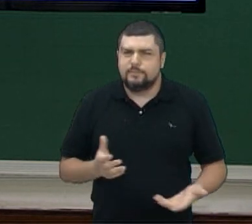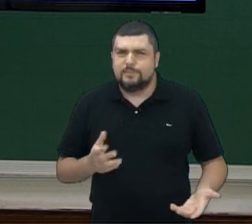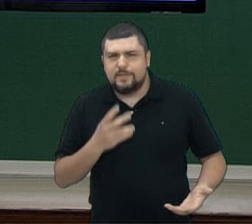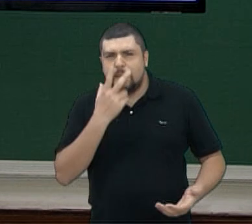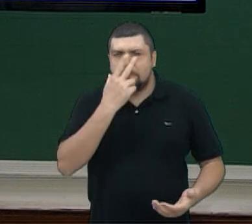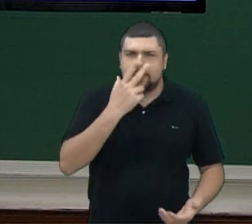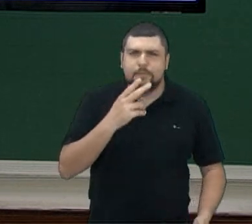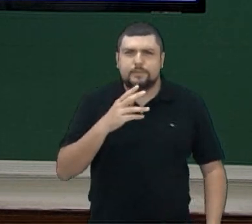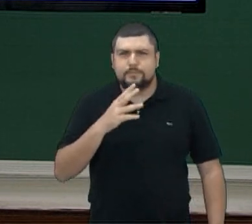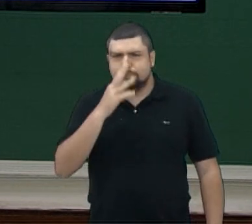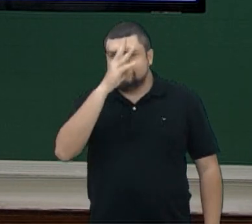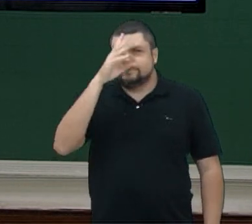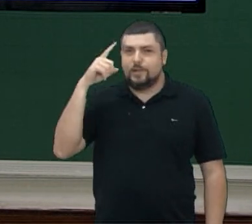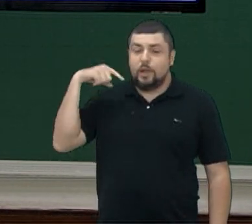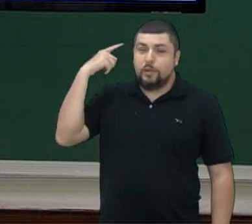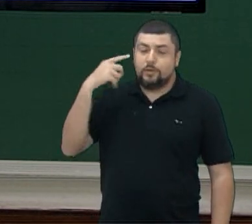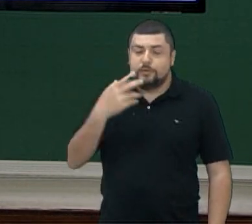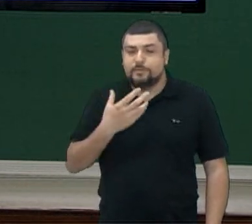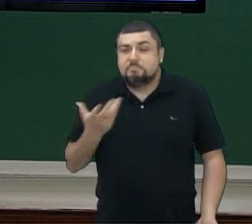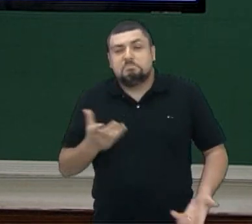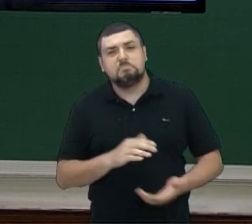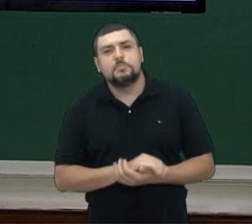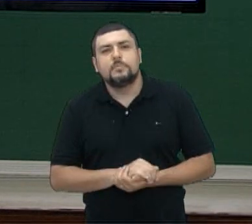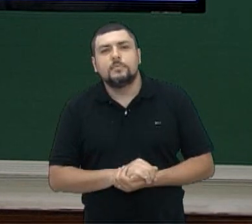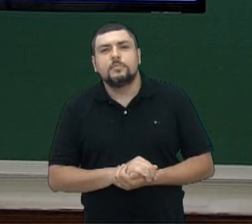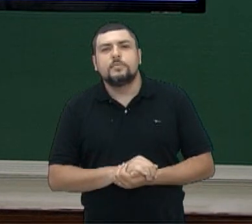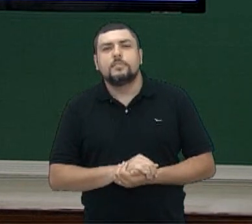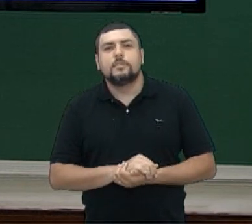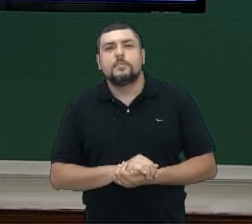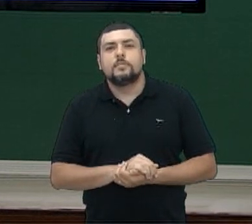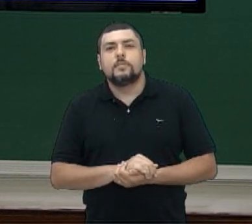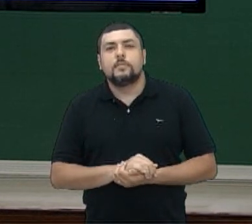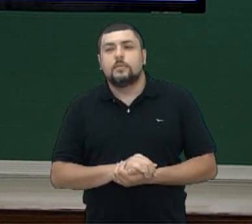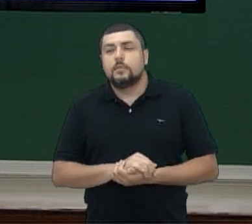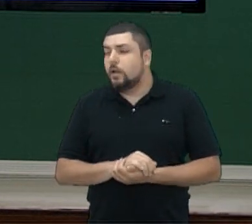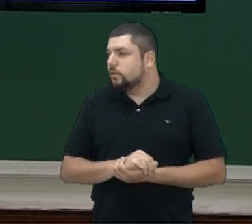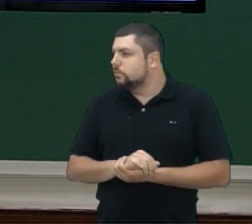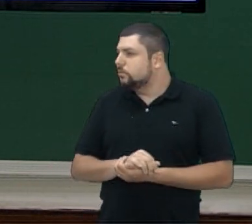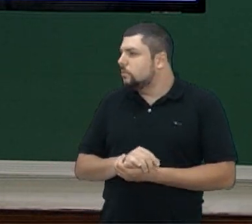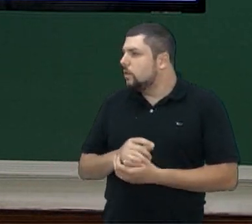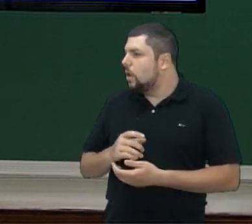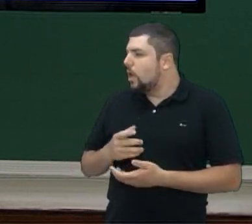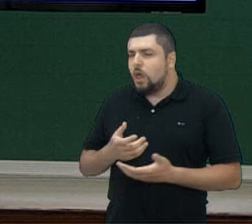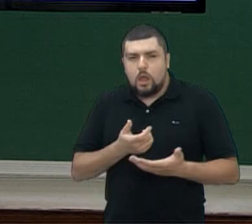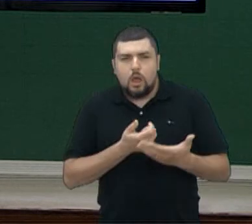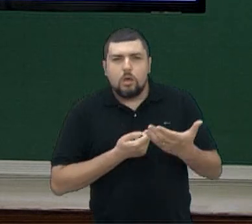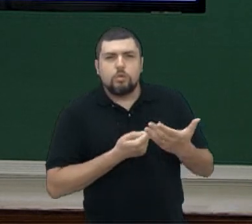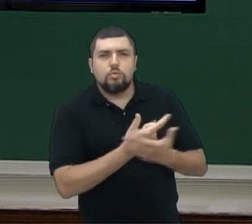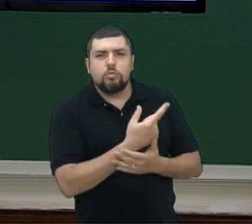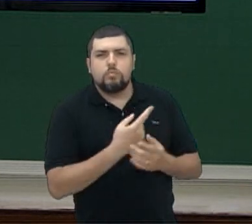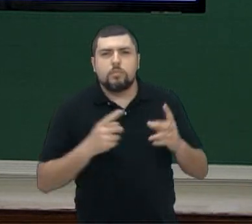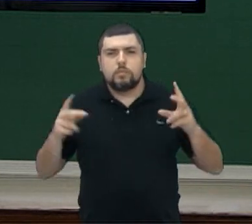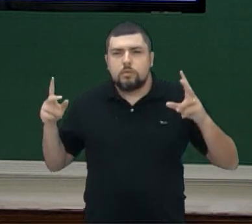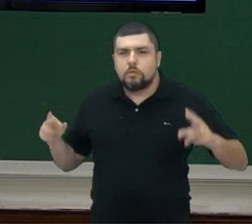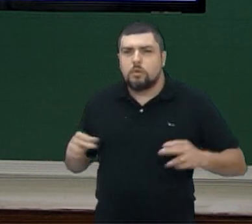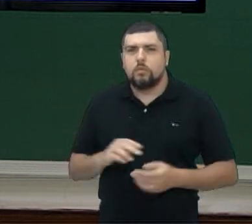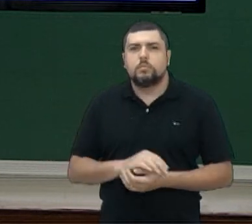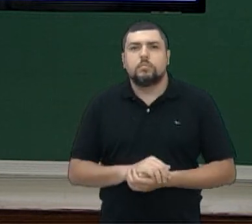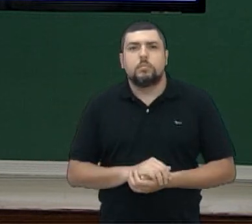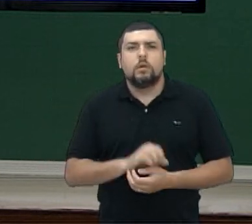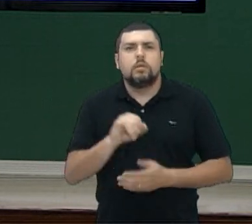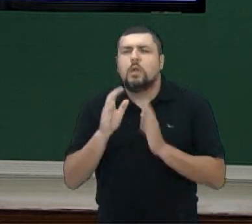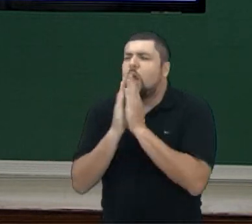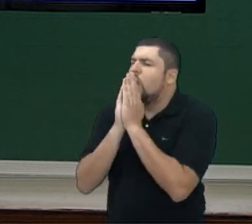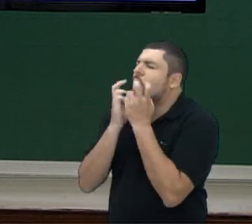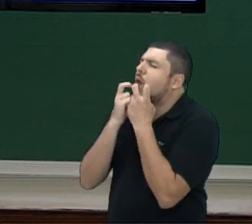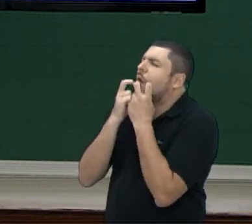Meio uma ideia louca, mas quem sabe, né? Buy one, se você compraria um para você. Beg for a piece, se você imploraria